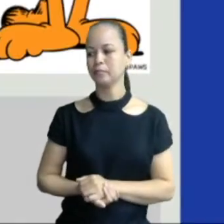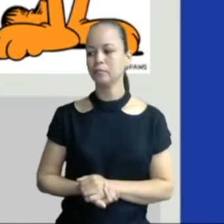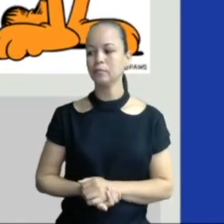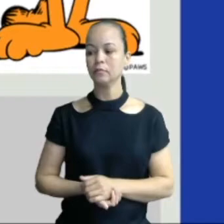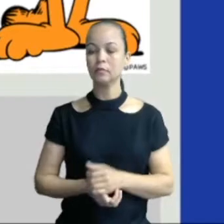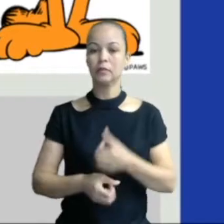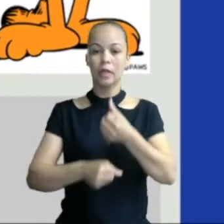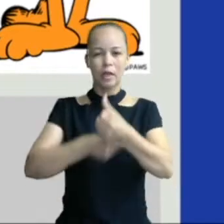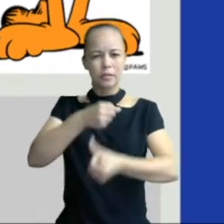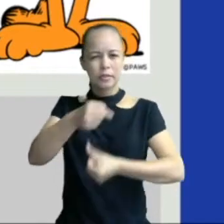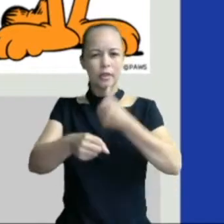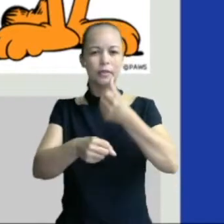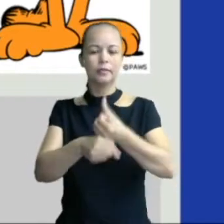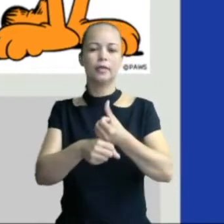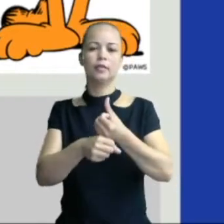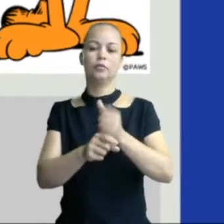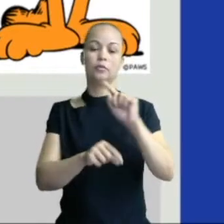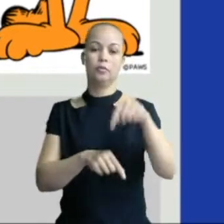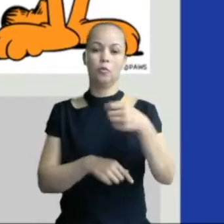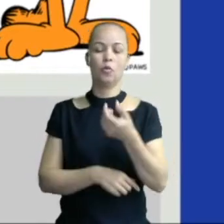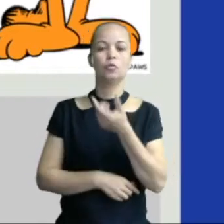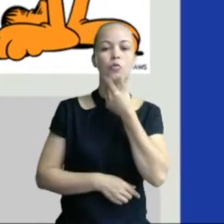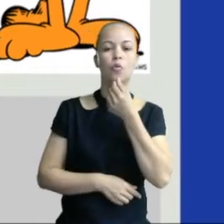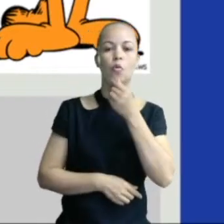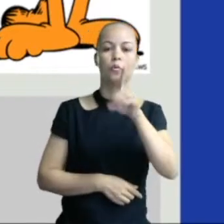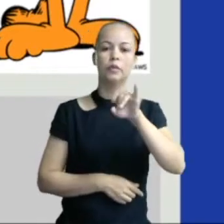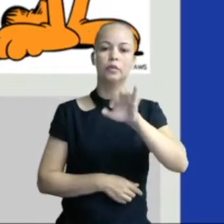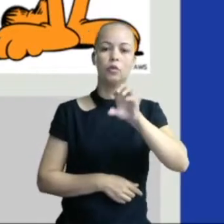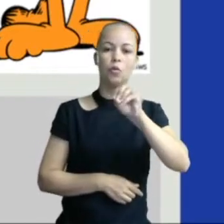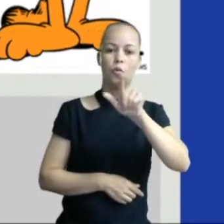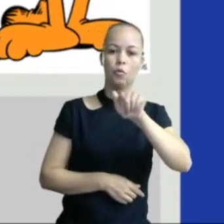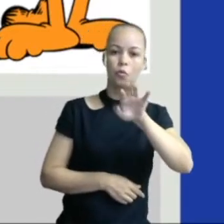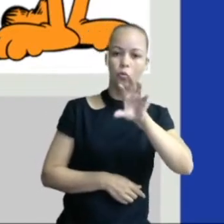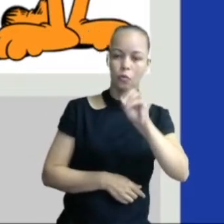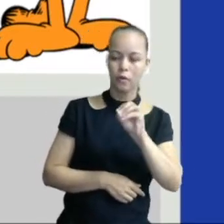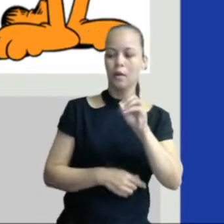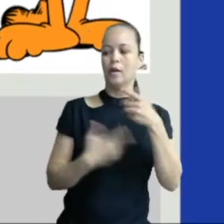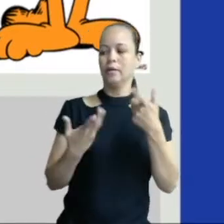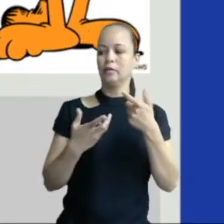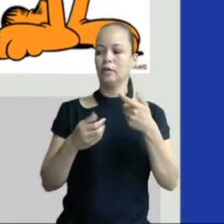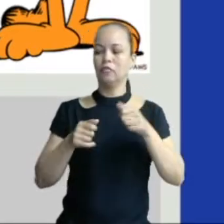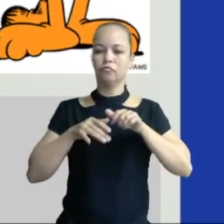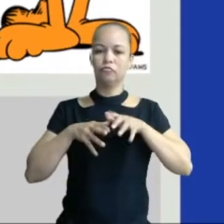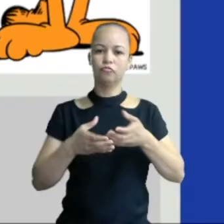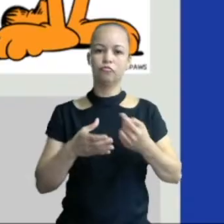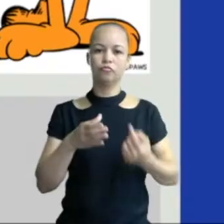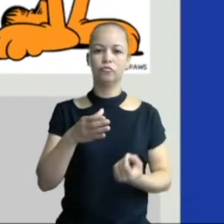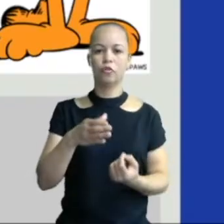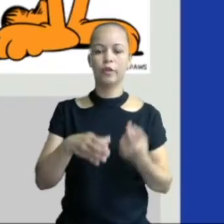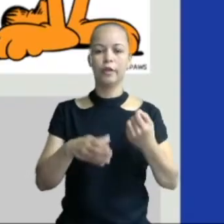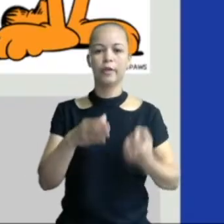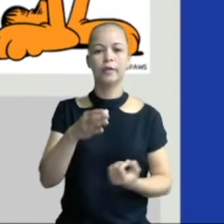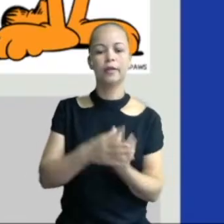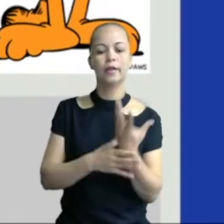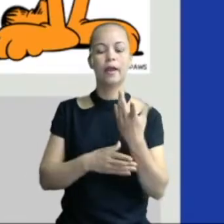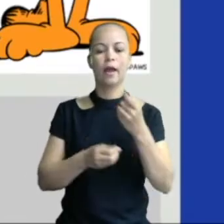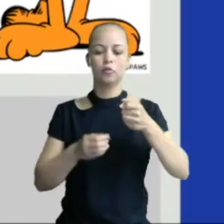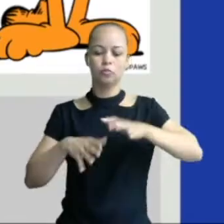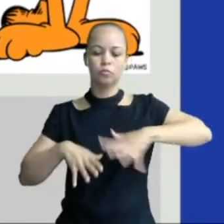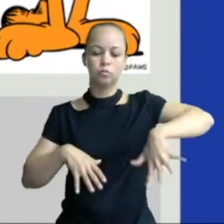6 anos após Diogo de Braga ter fundado o nosso povoado, exatamente no dia 15 de fevereiro